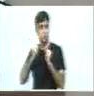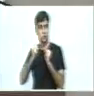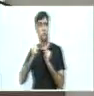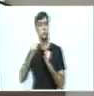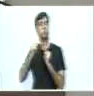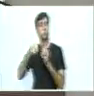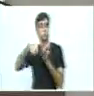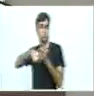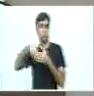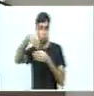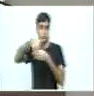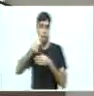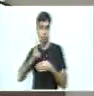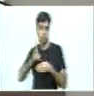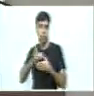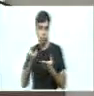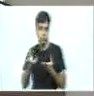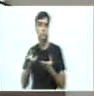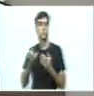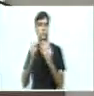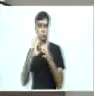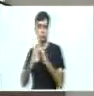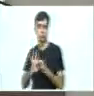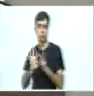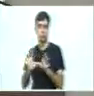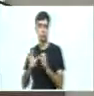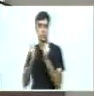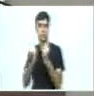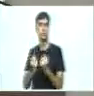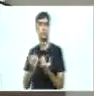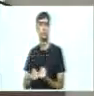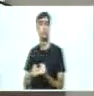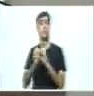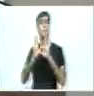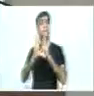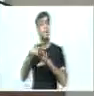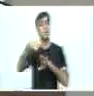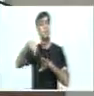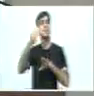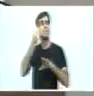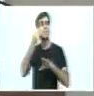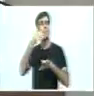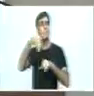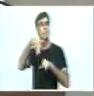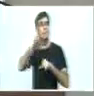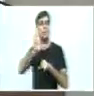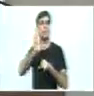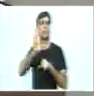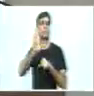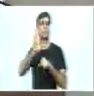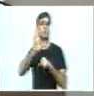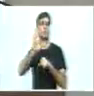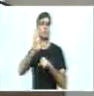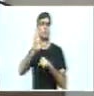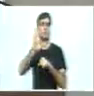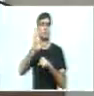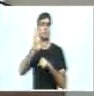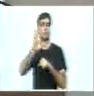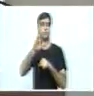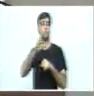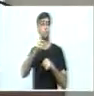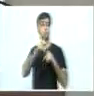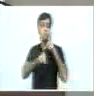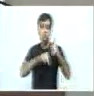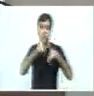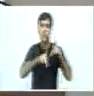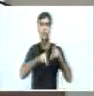o título eleitoral, também continua sendo permitido. Na verdade, a gente só amplia a possibilidade da utilização da